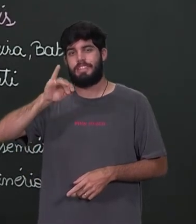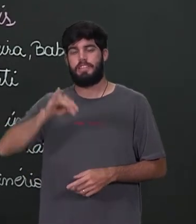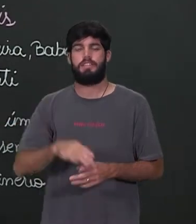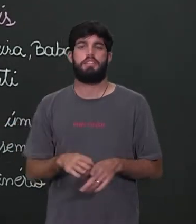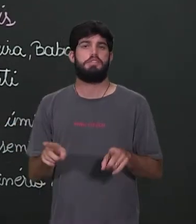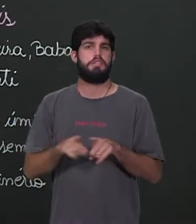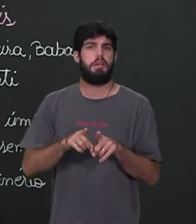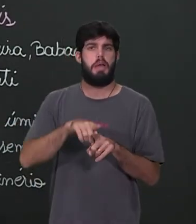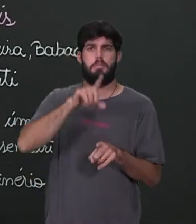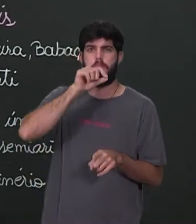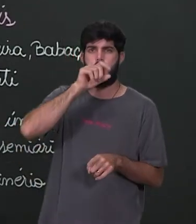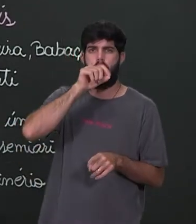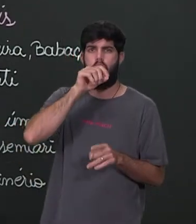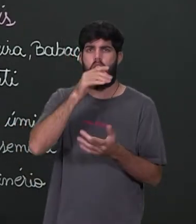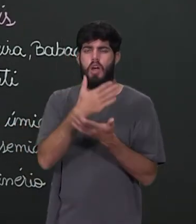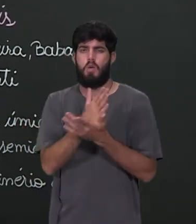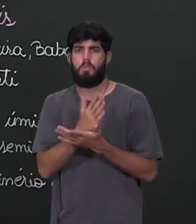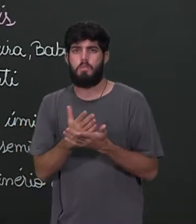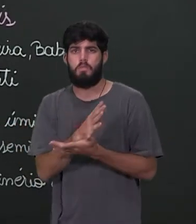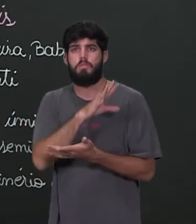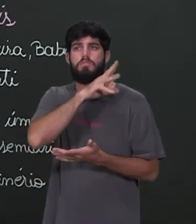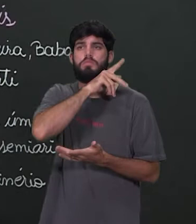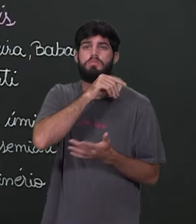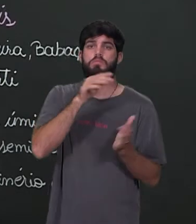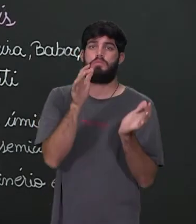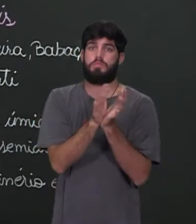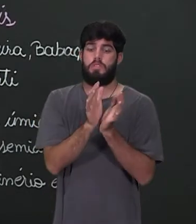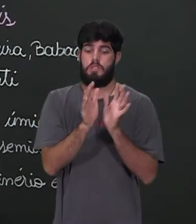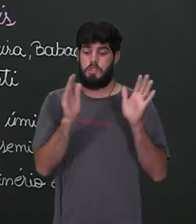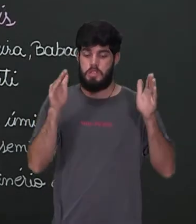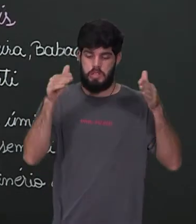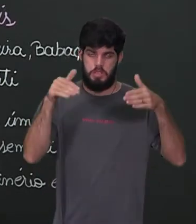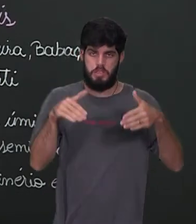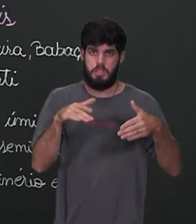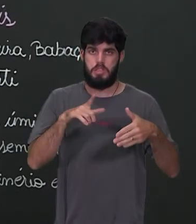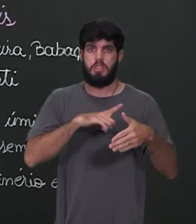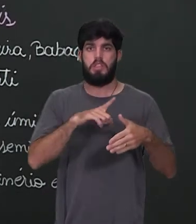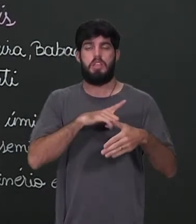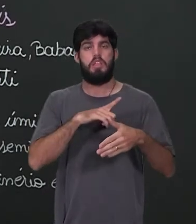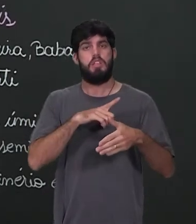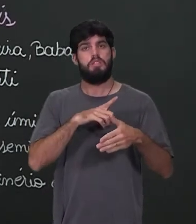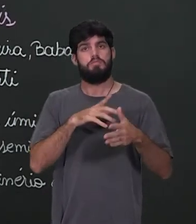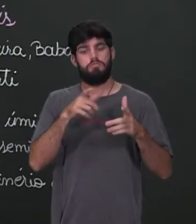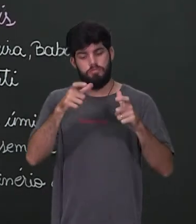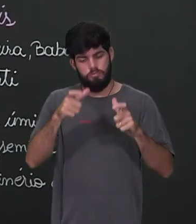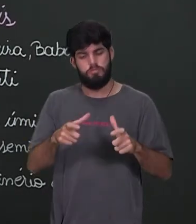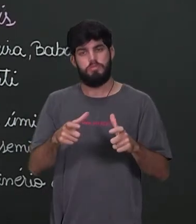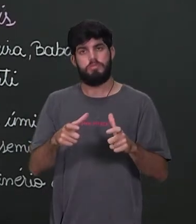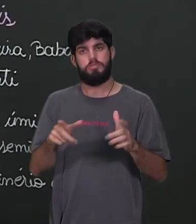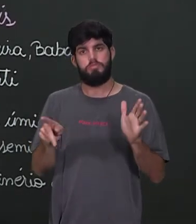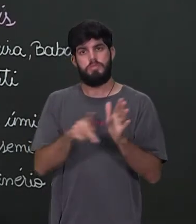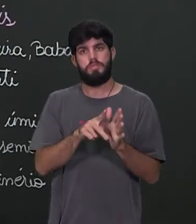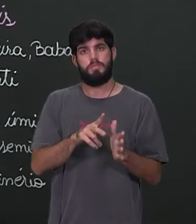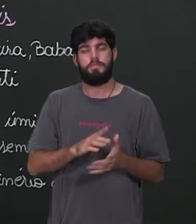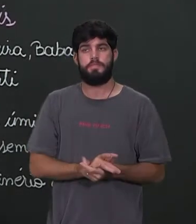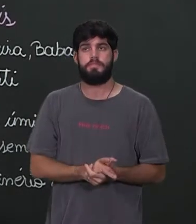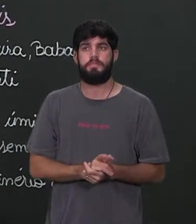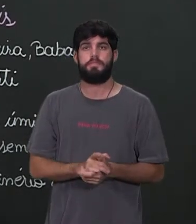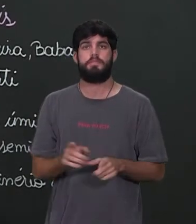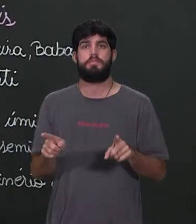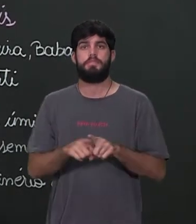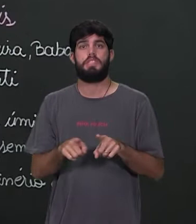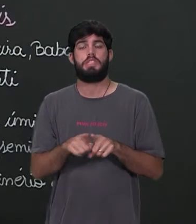cara roxa, algumas espécies que só ocorrem nessa região. Destaque de vegetação, precisamos falar